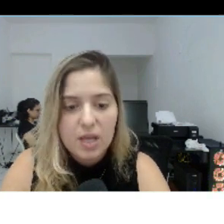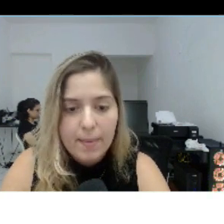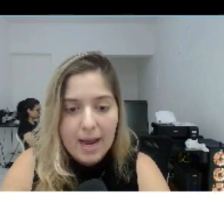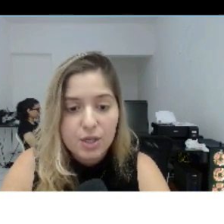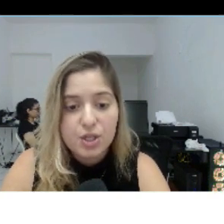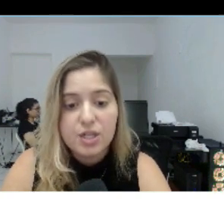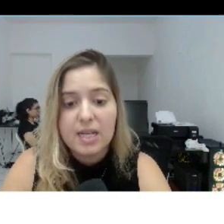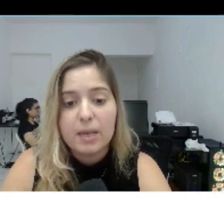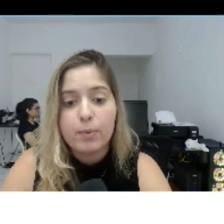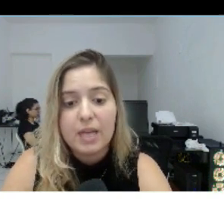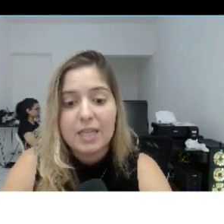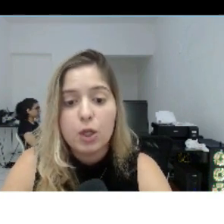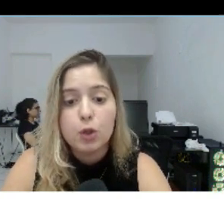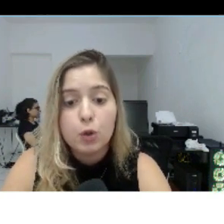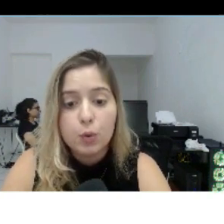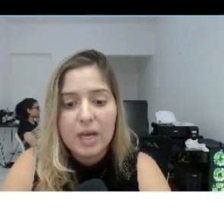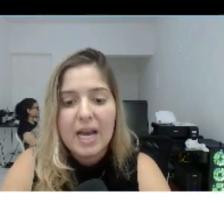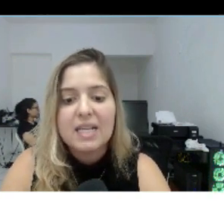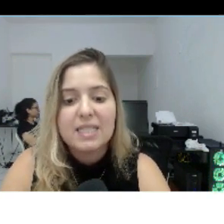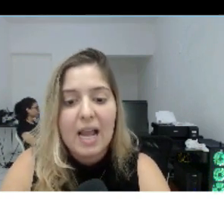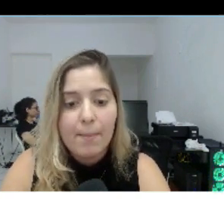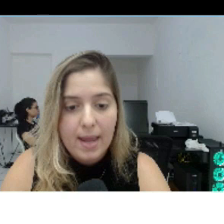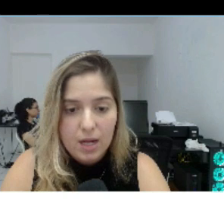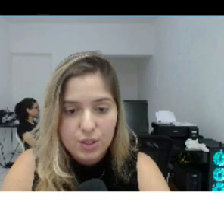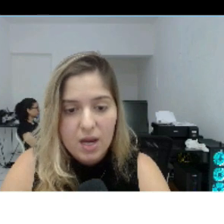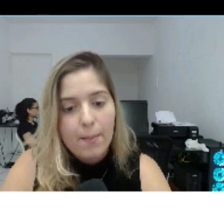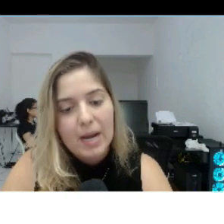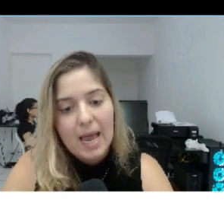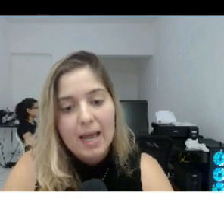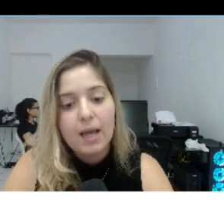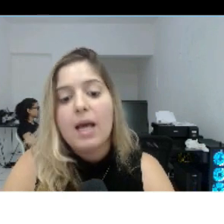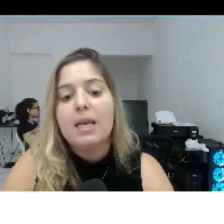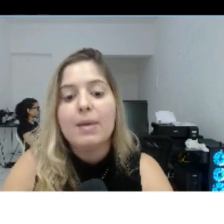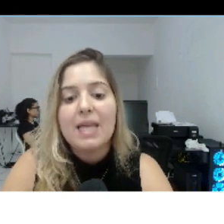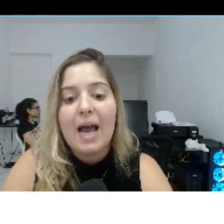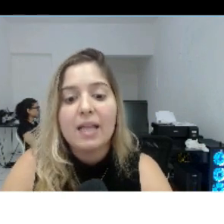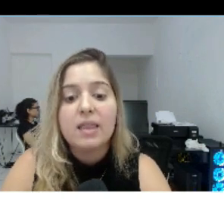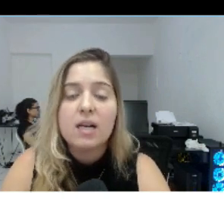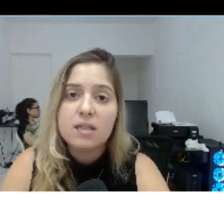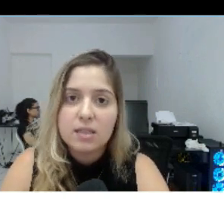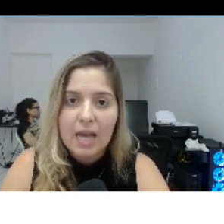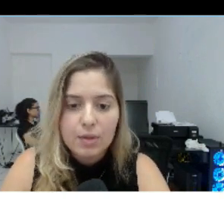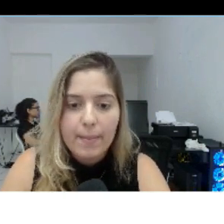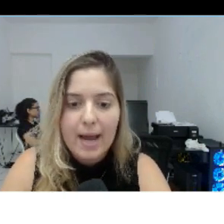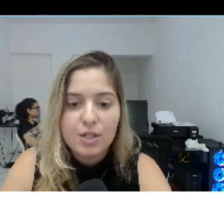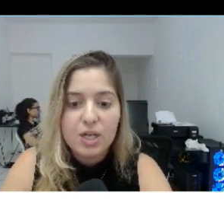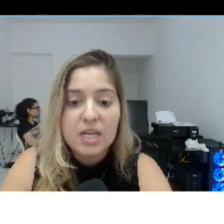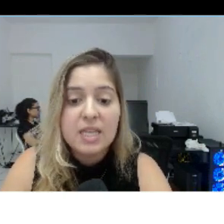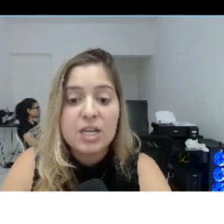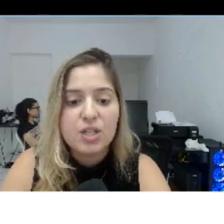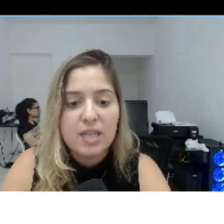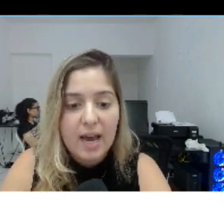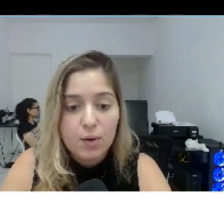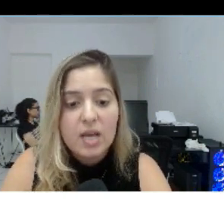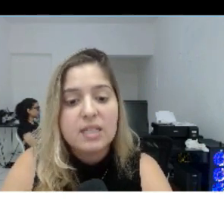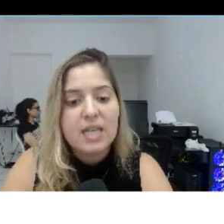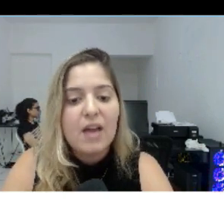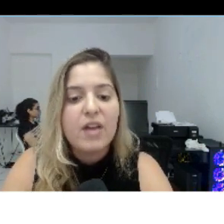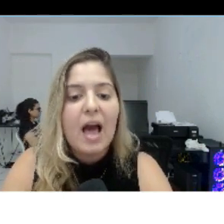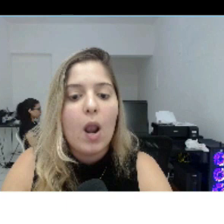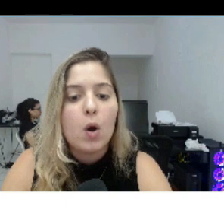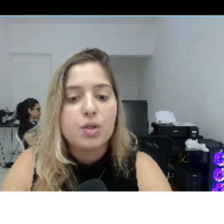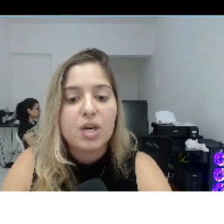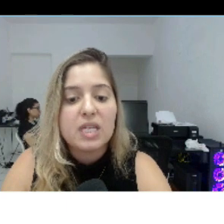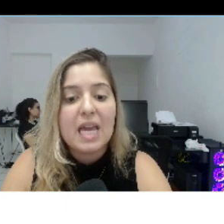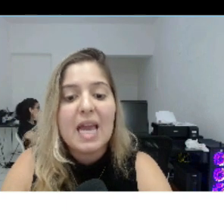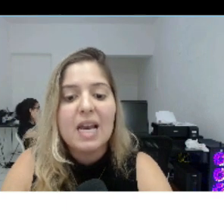o grande debate, diz a deputada Duda Salabert. Para ela, limitar trans ao debate identitário